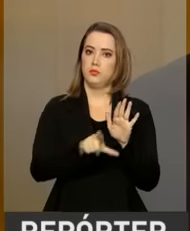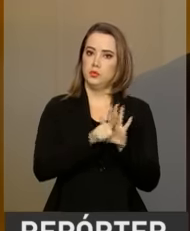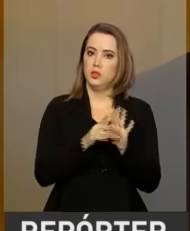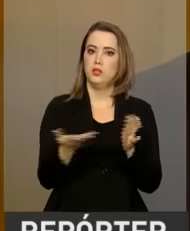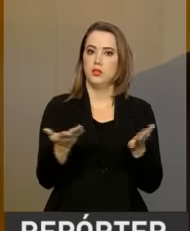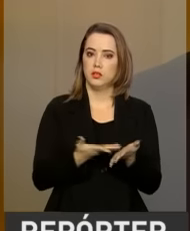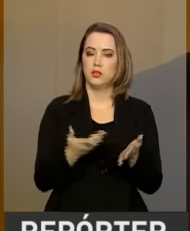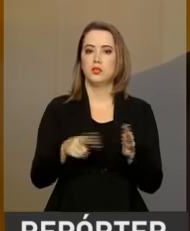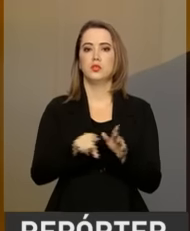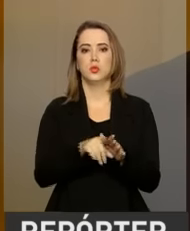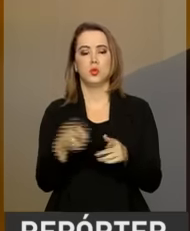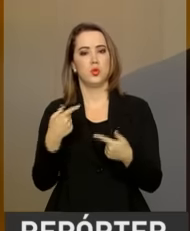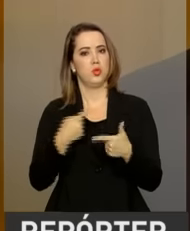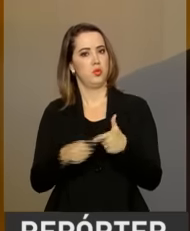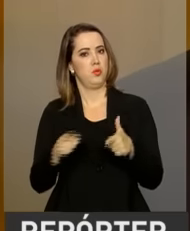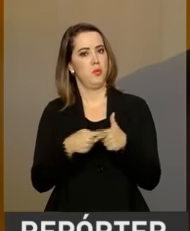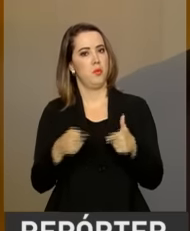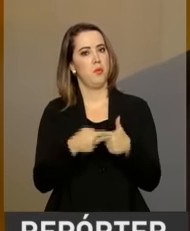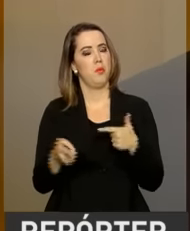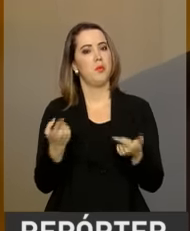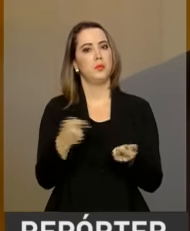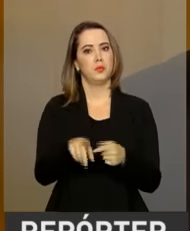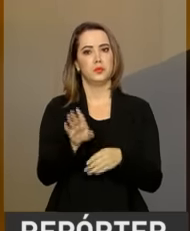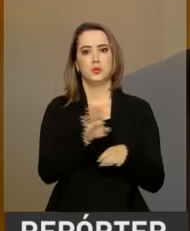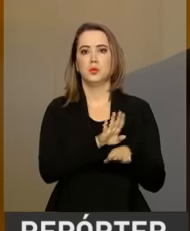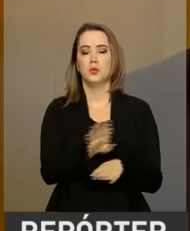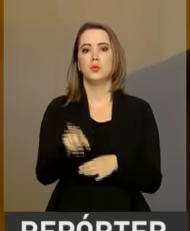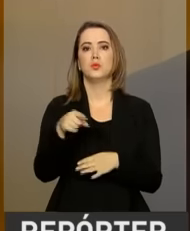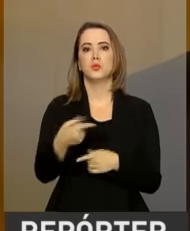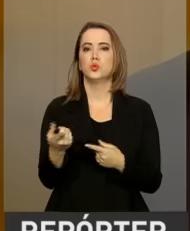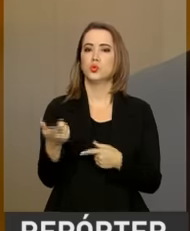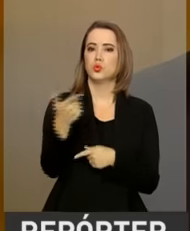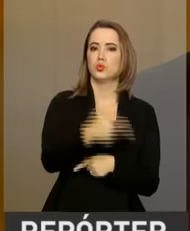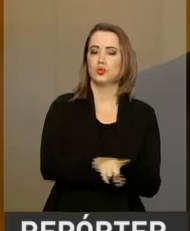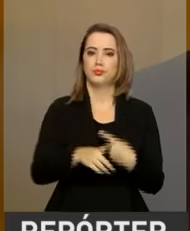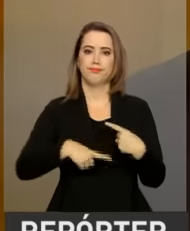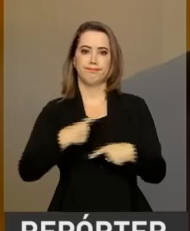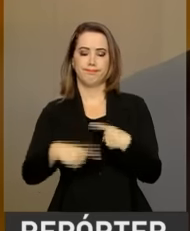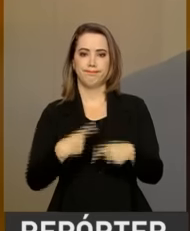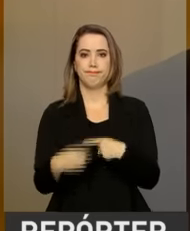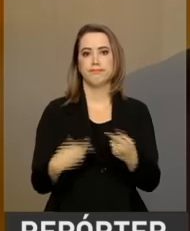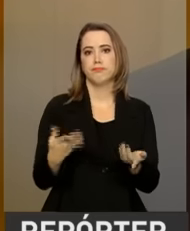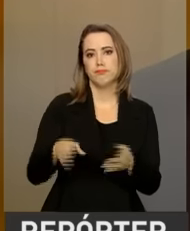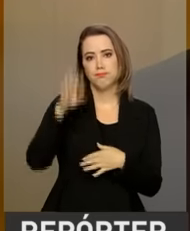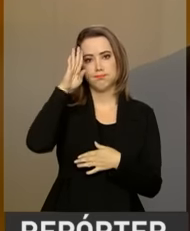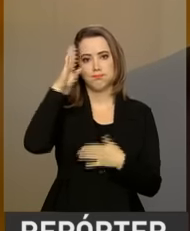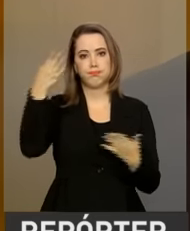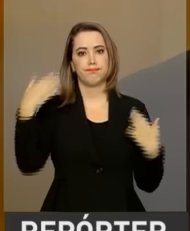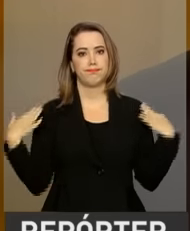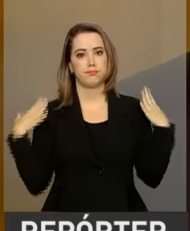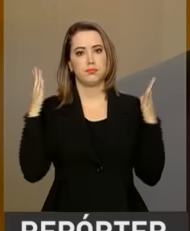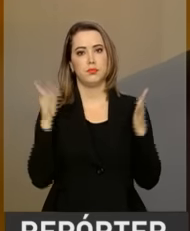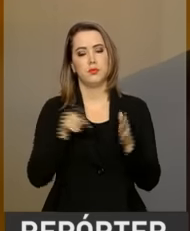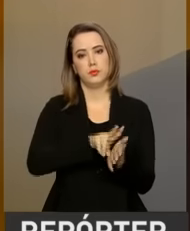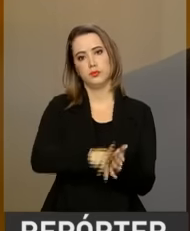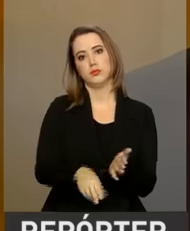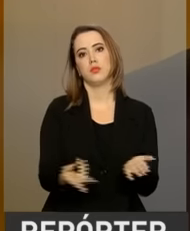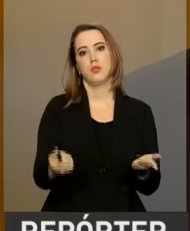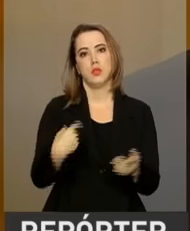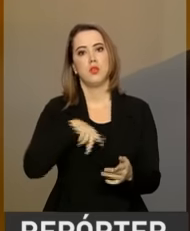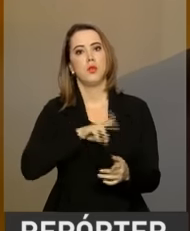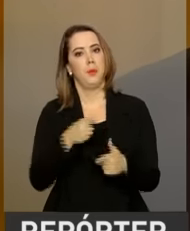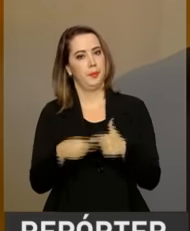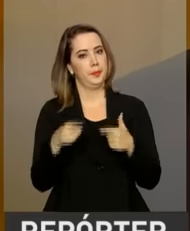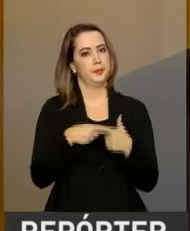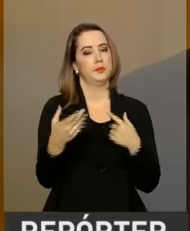ameaça democracia representava repolitização das Forças Armadas representava um sério risco